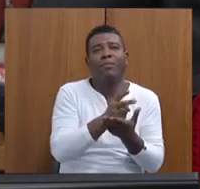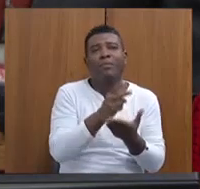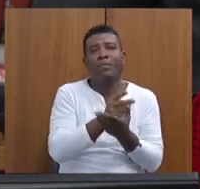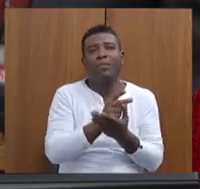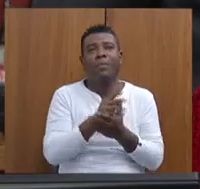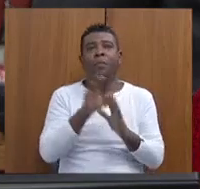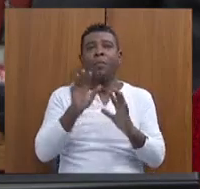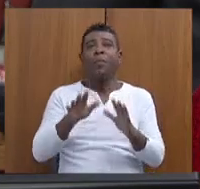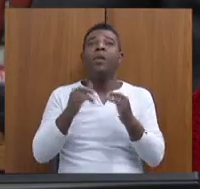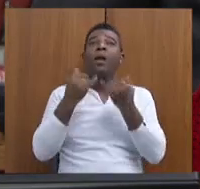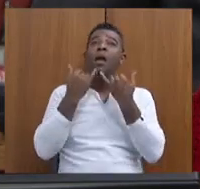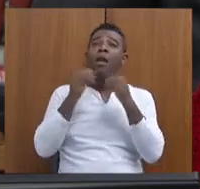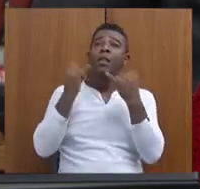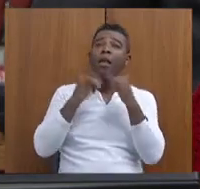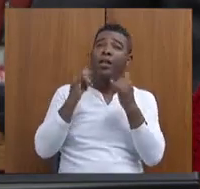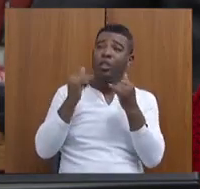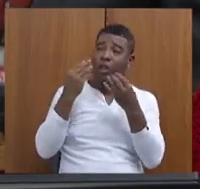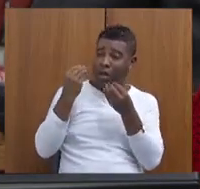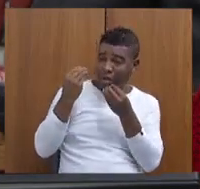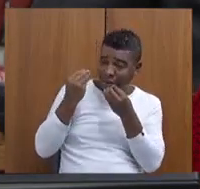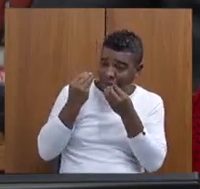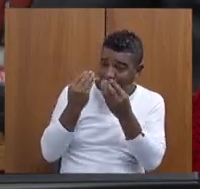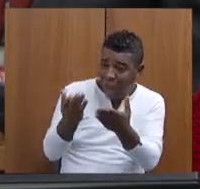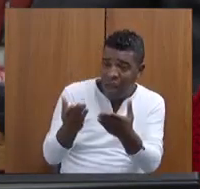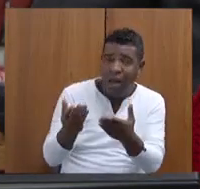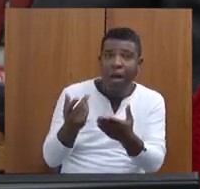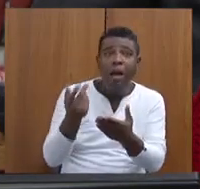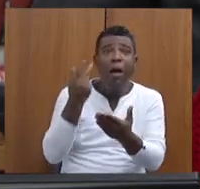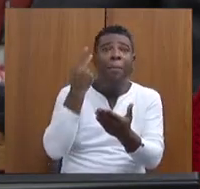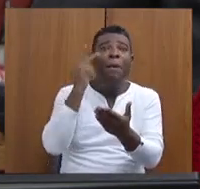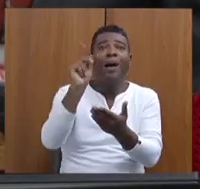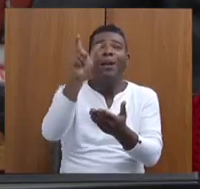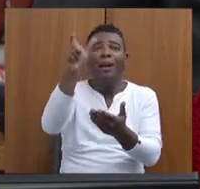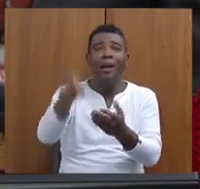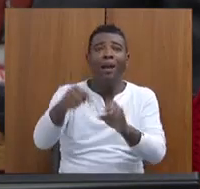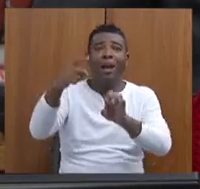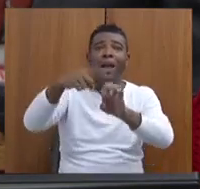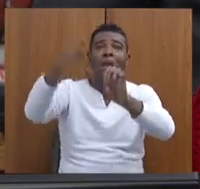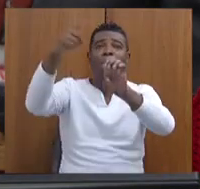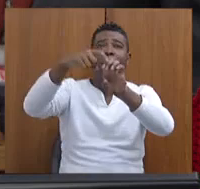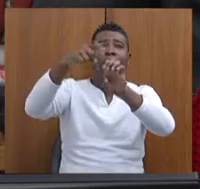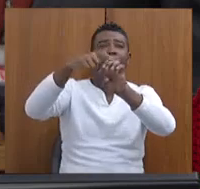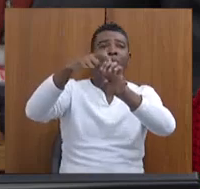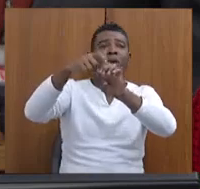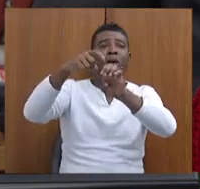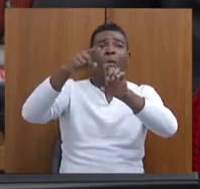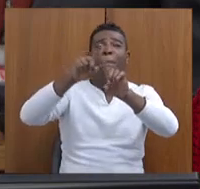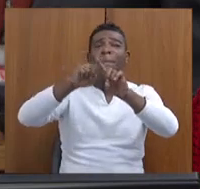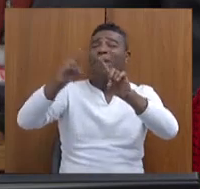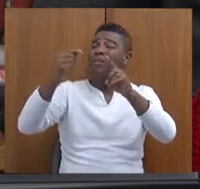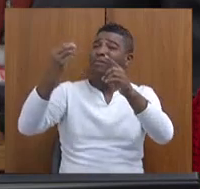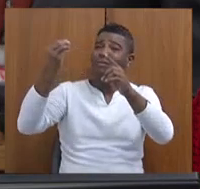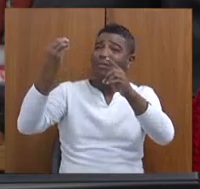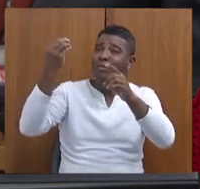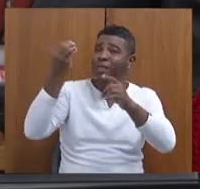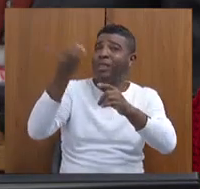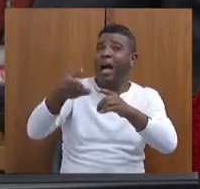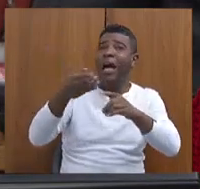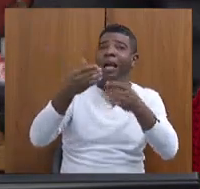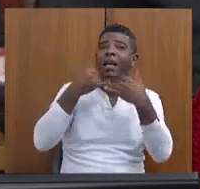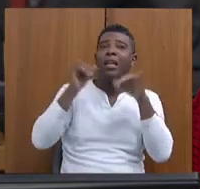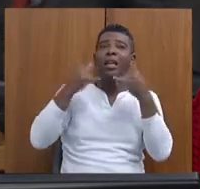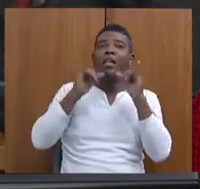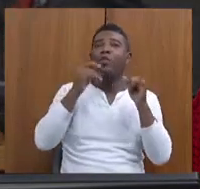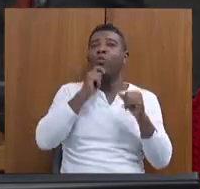fornecer energia para quem repreende que é outro gargalo também para se investir em nosso estado é ter temos energia ninguém